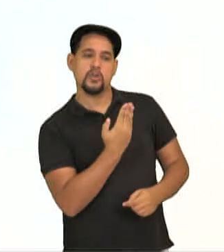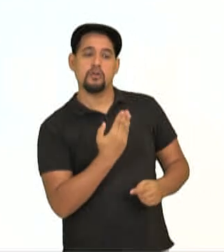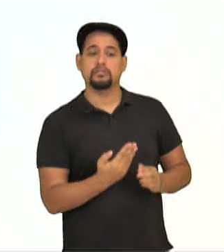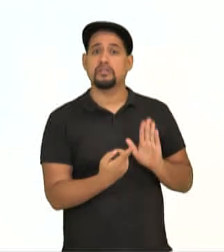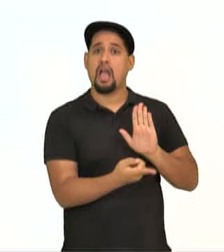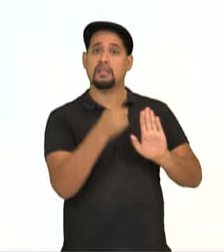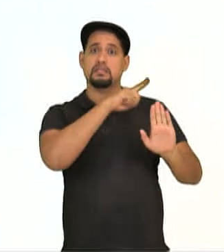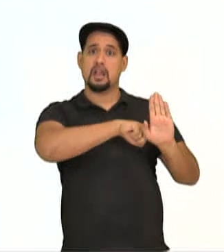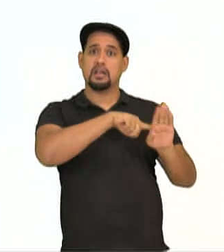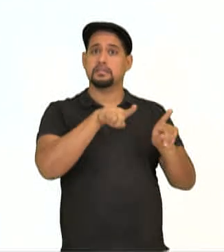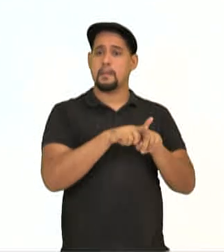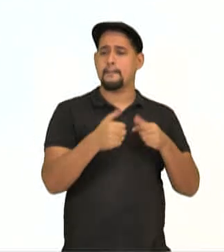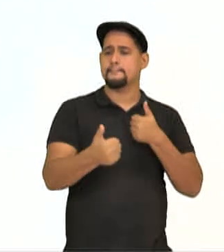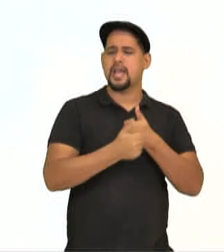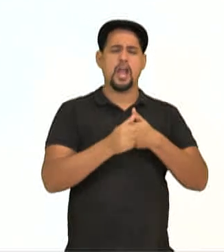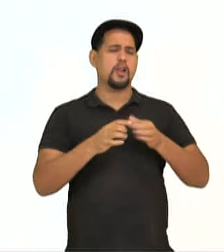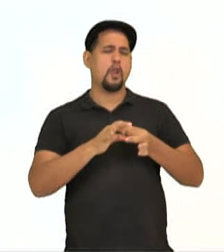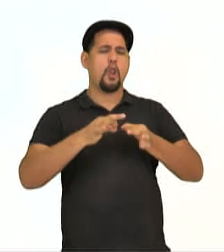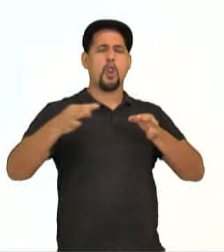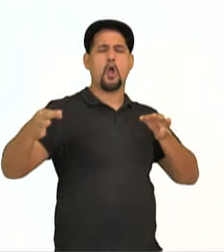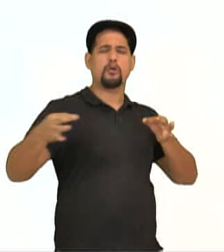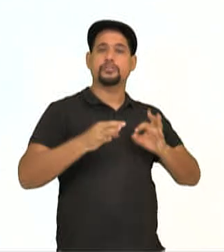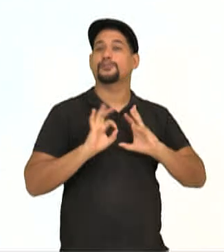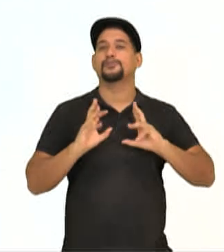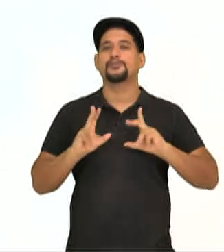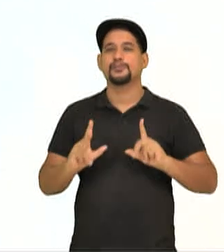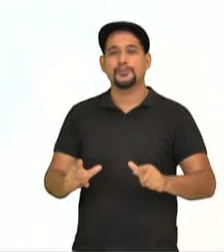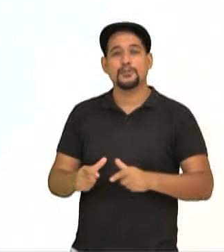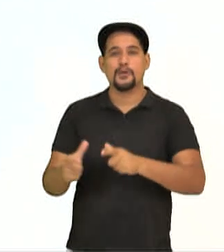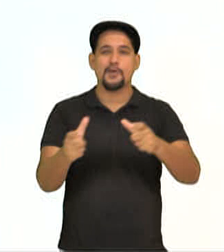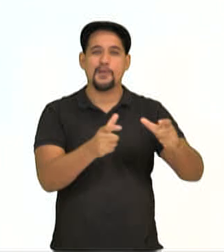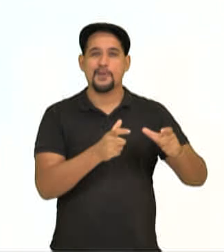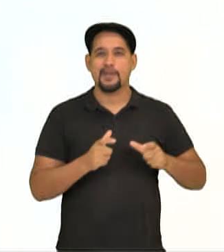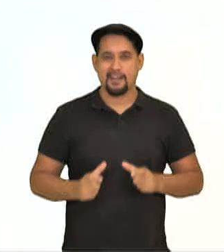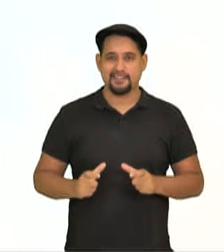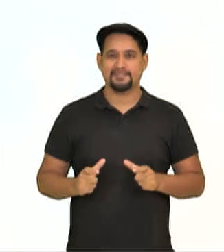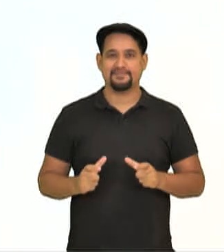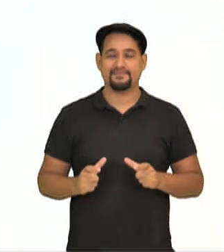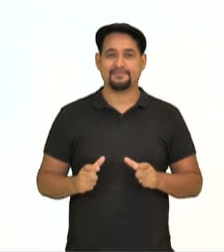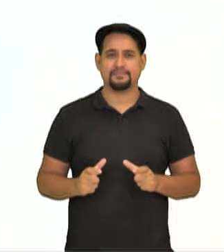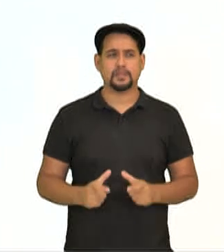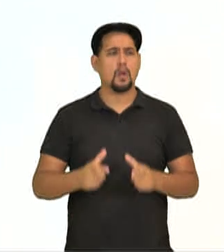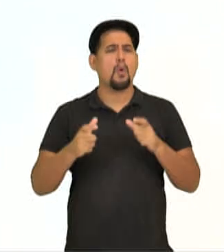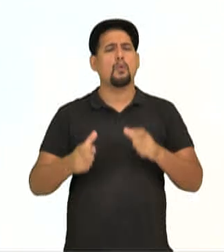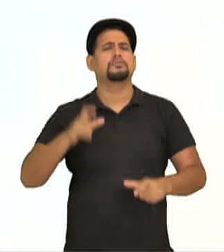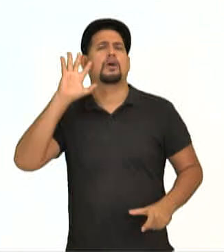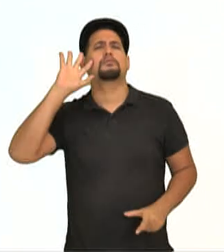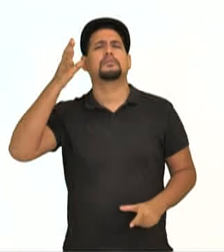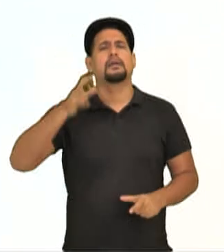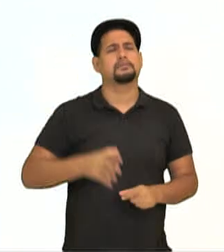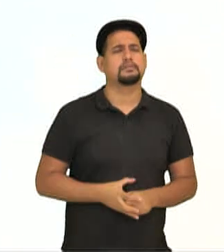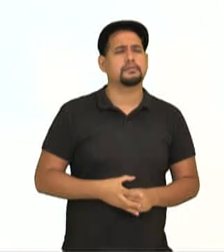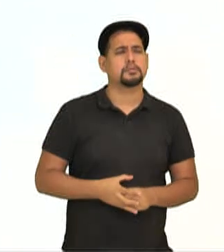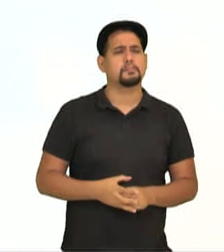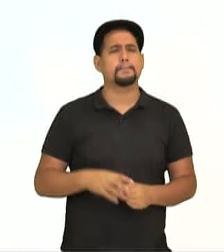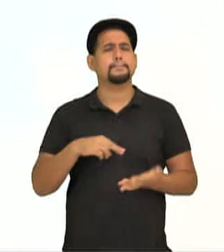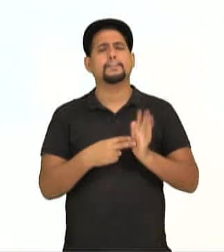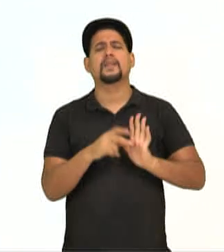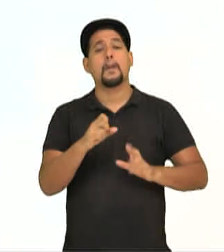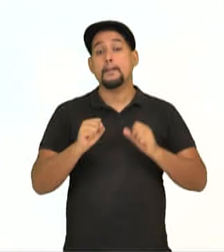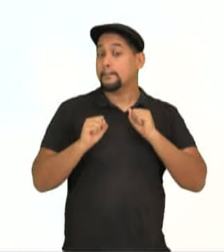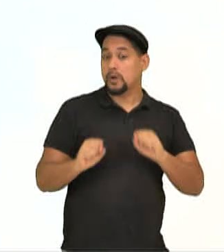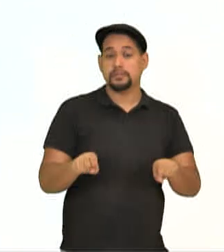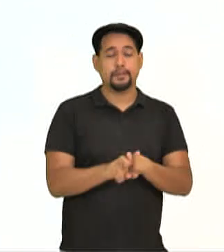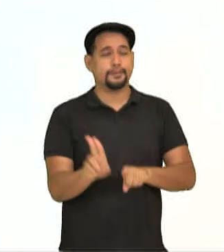atrás, perto, longe, então qualquer marca de lugar onde ocorre, né? Eles também podem